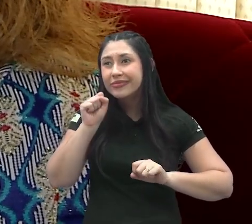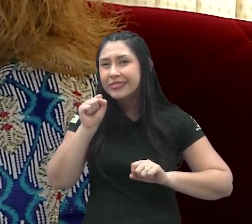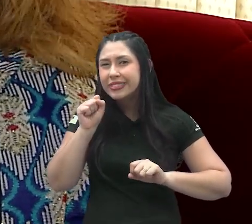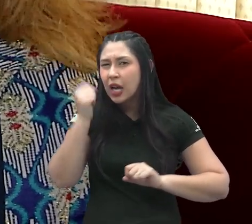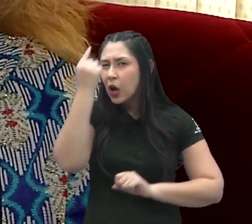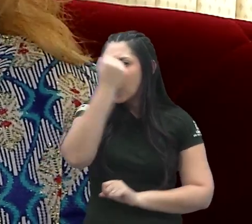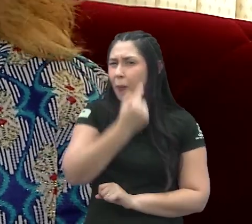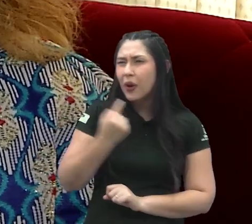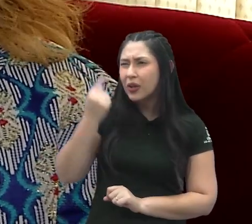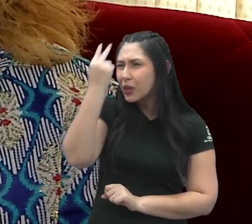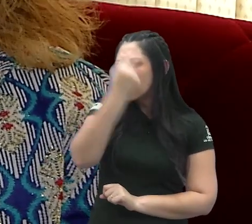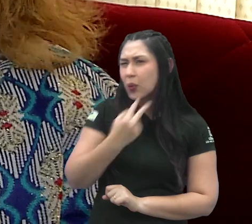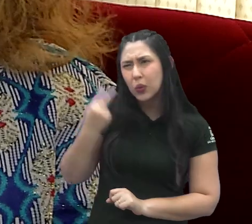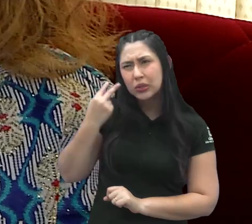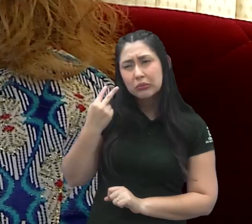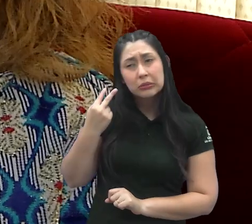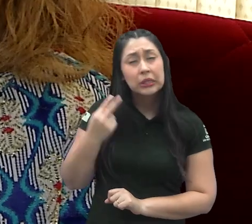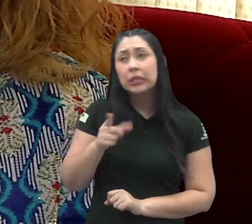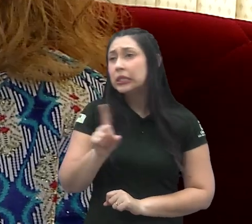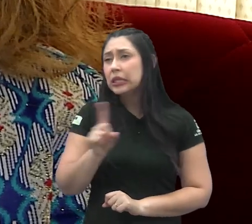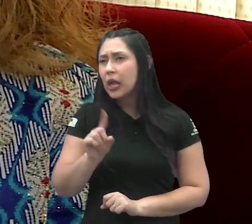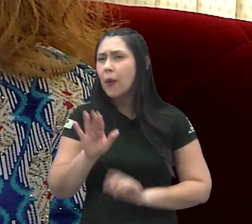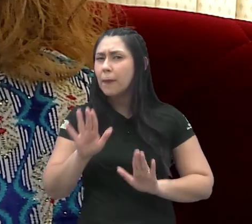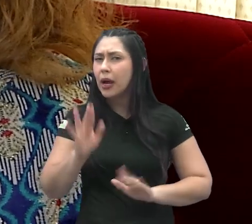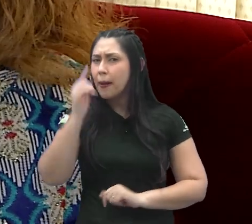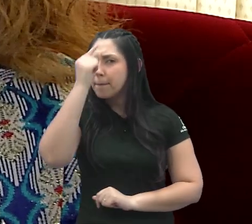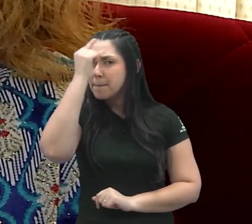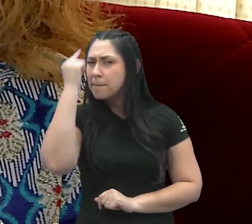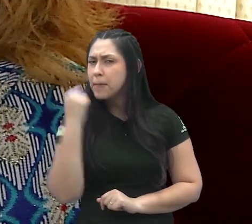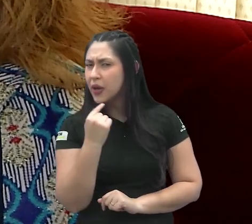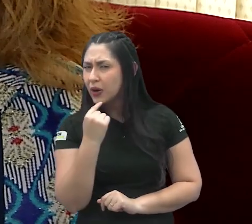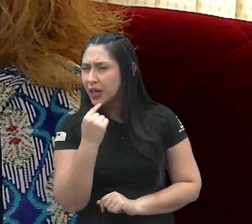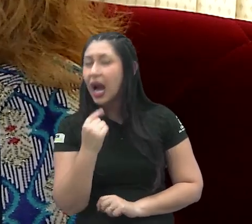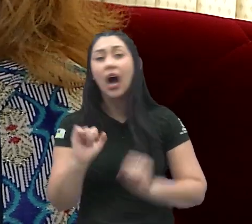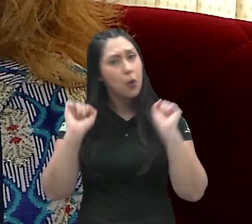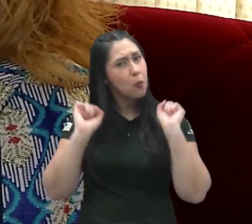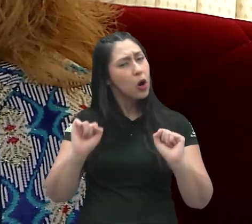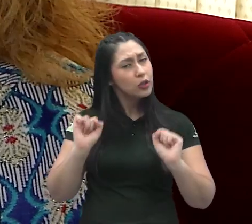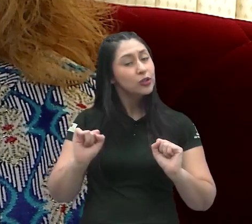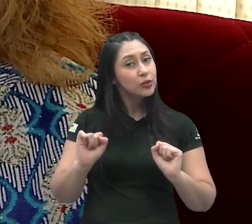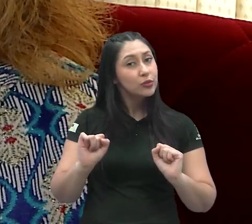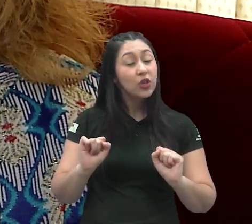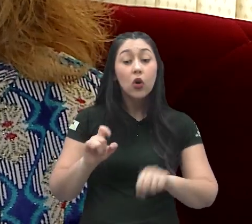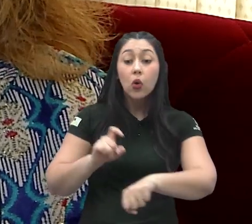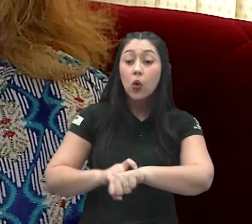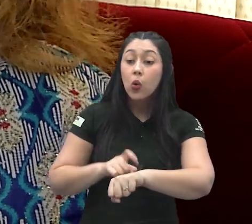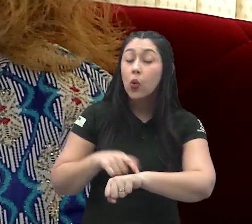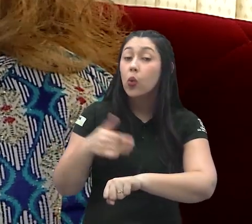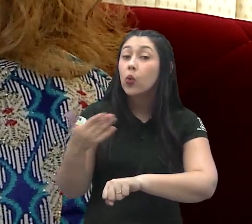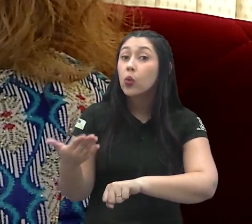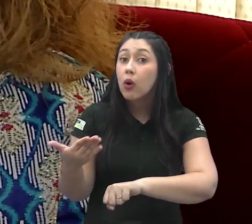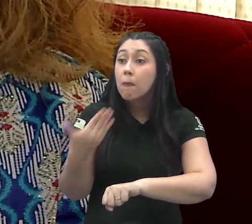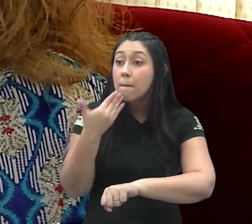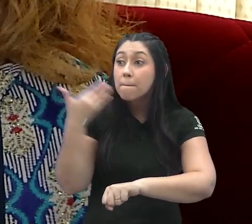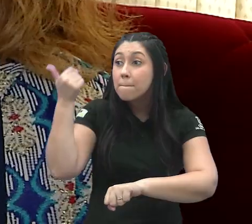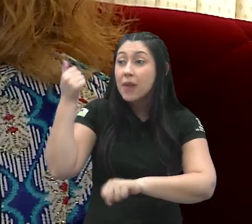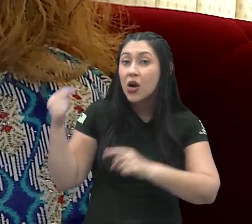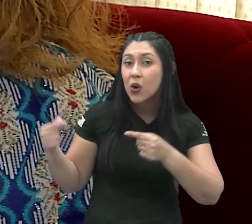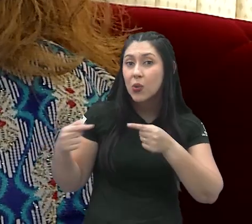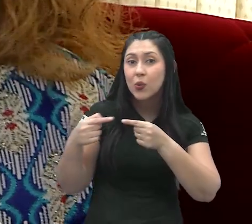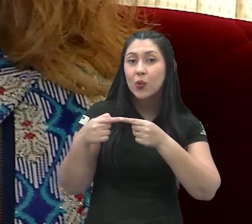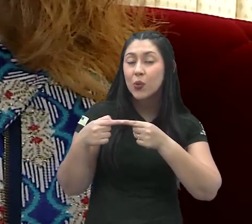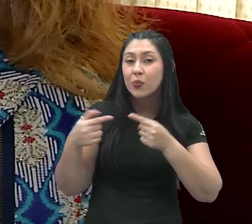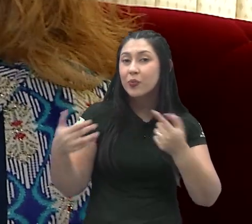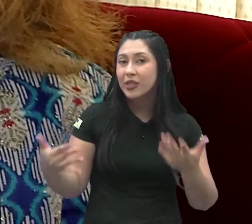dias? 1 hora, 2 não. Mas será que eu conseguiria meia hora todos os dias? Em que horário? Qual horário